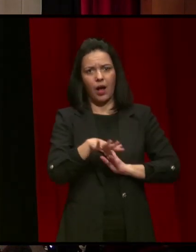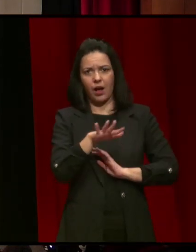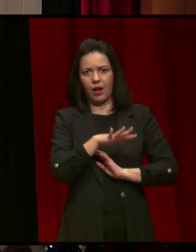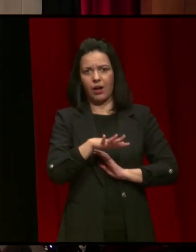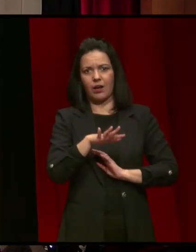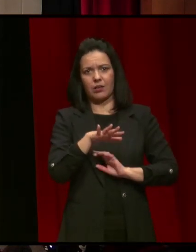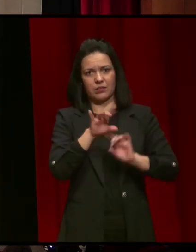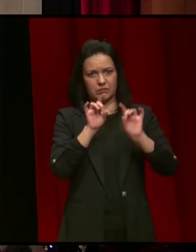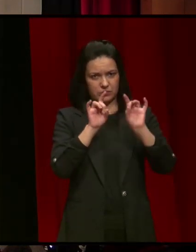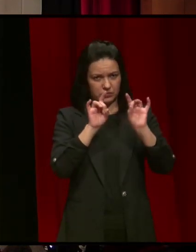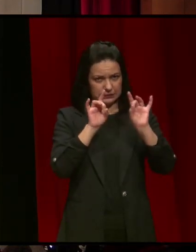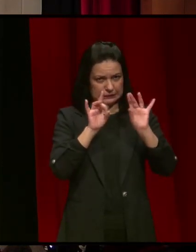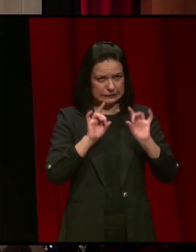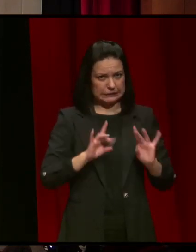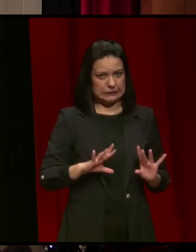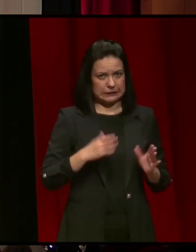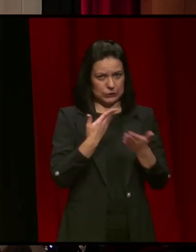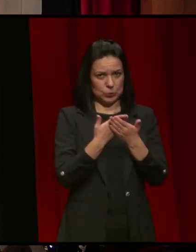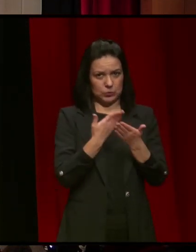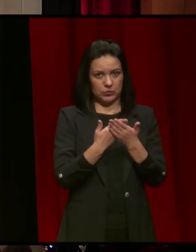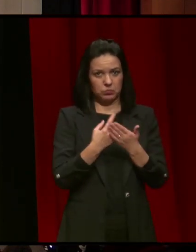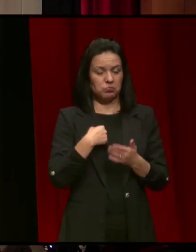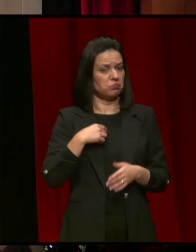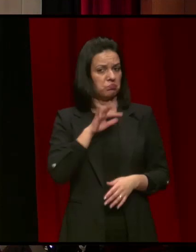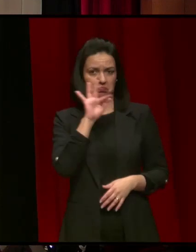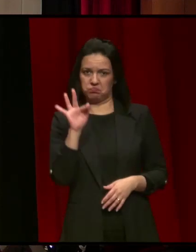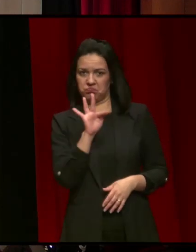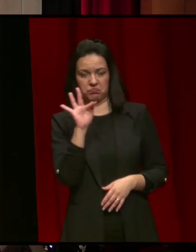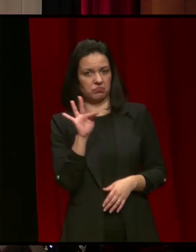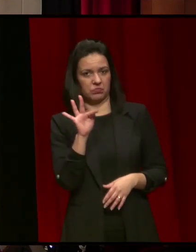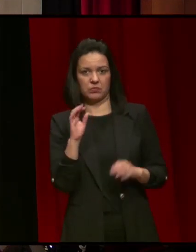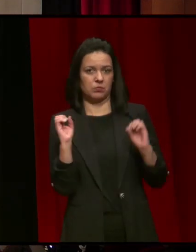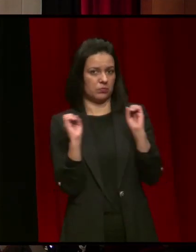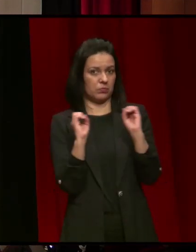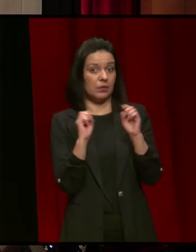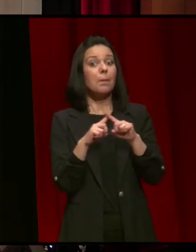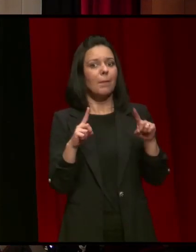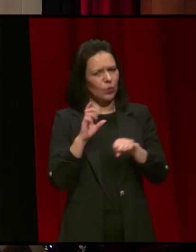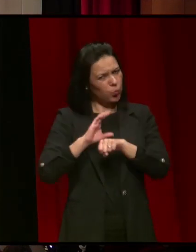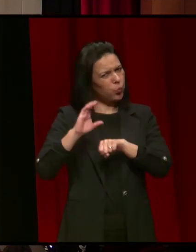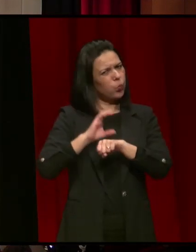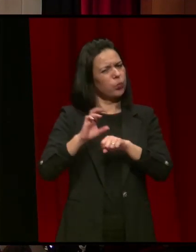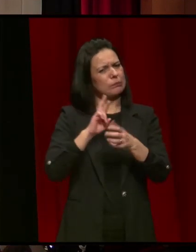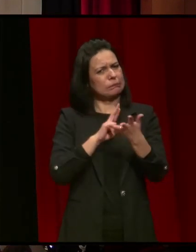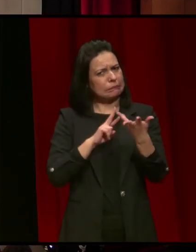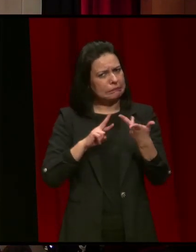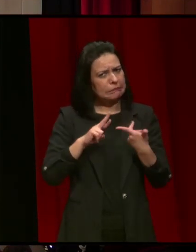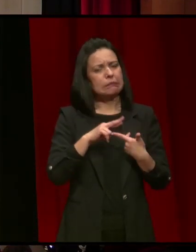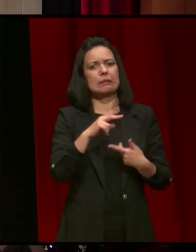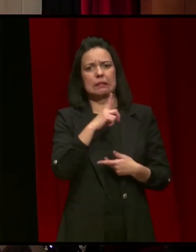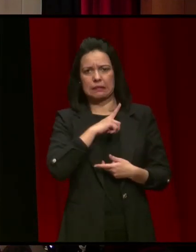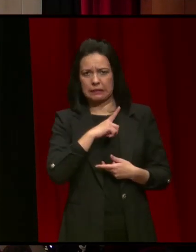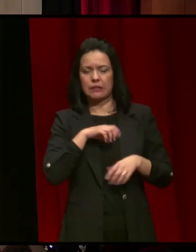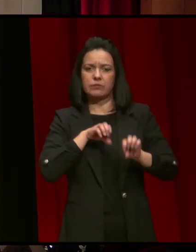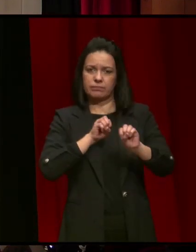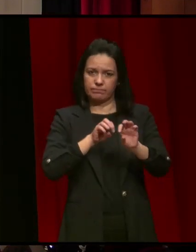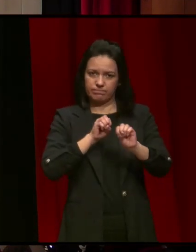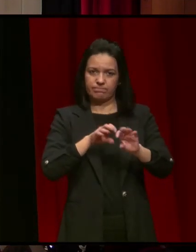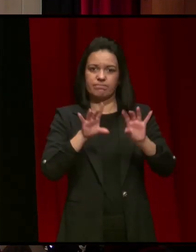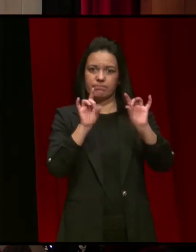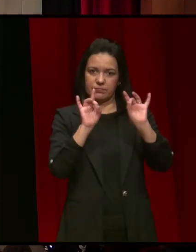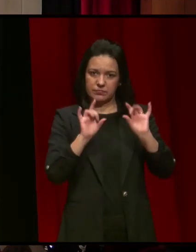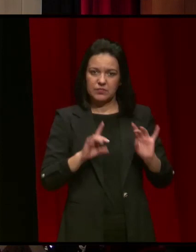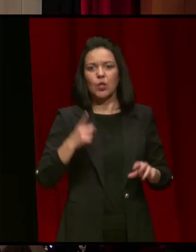Né? Eu não fiz uma faculdade de educação especial, mas eu fiz vários cursos de educação especial,